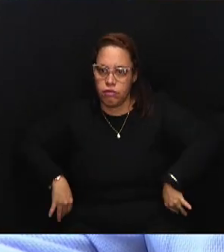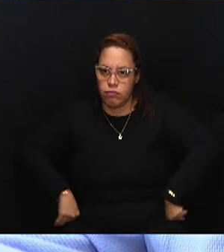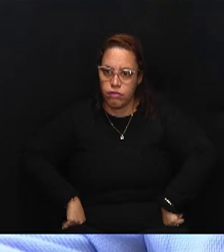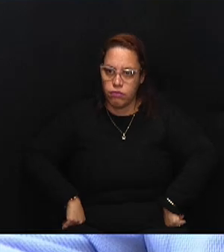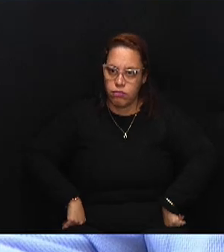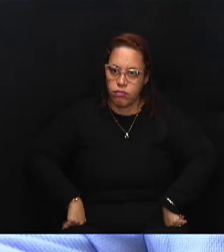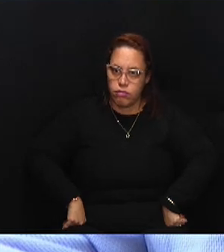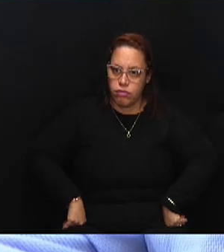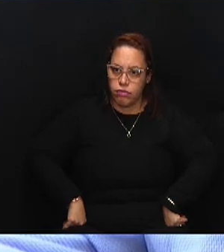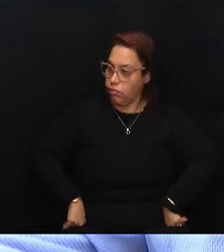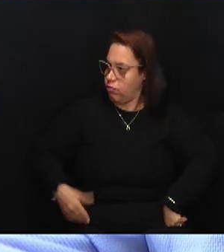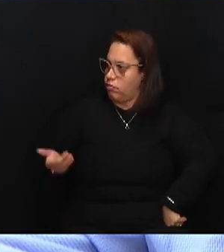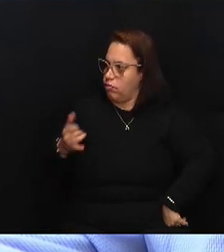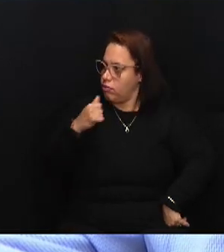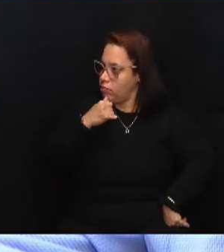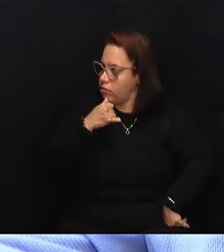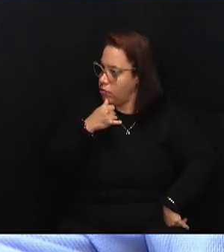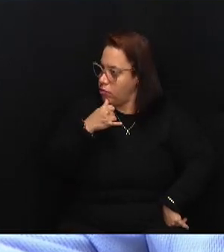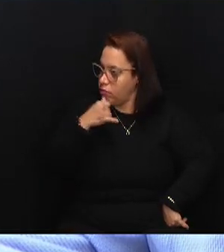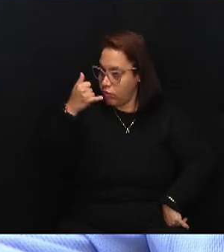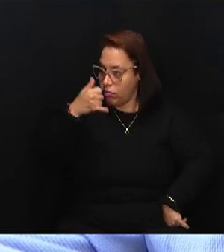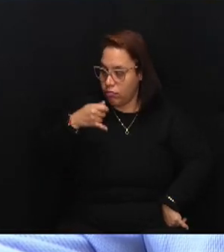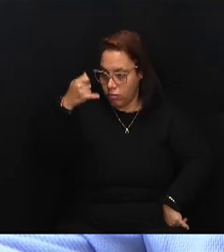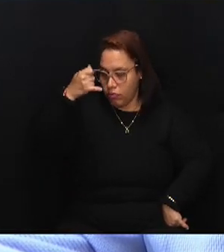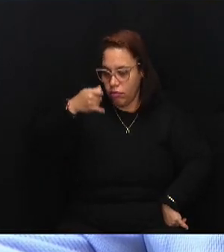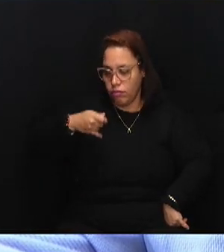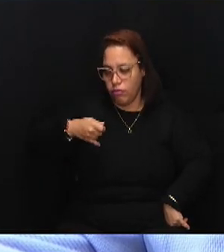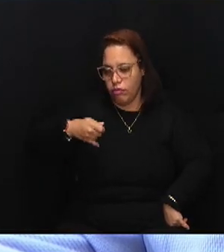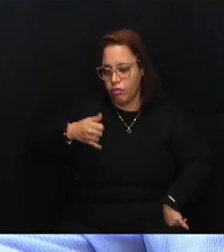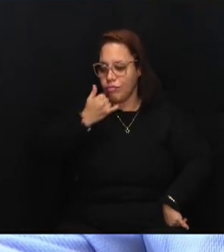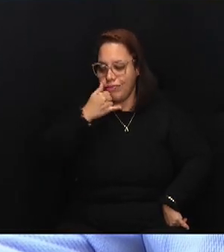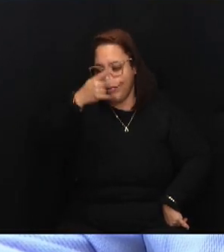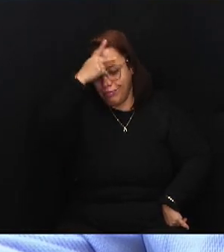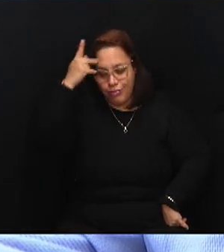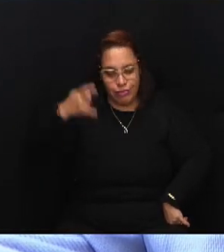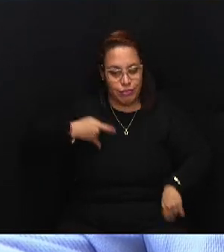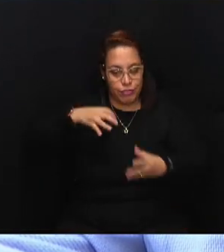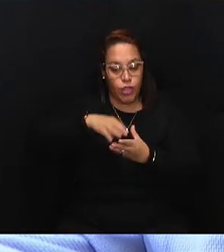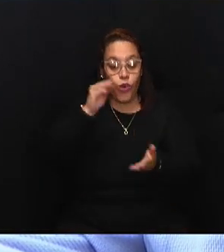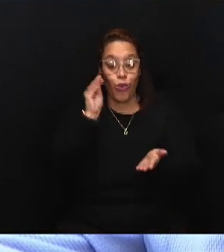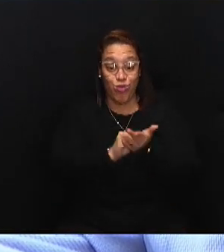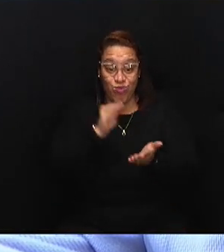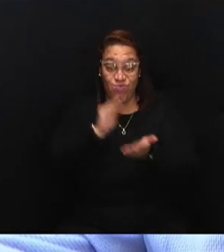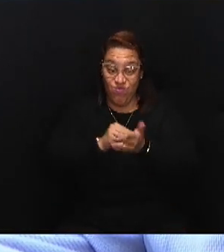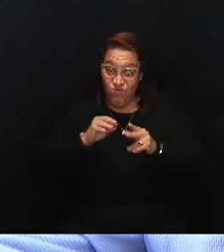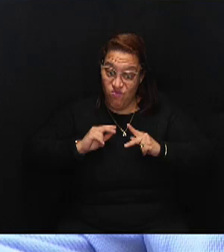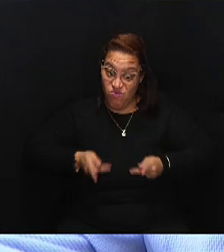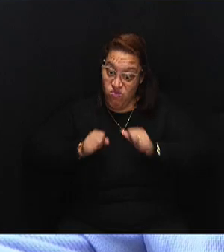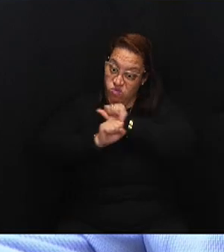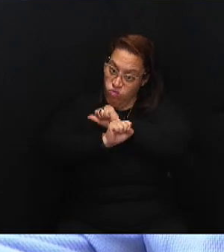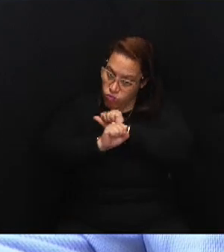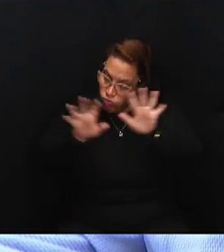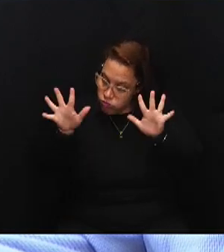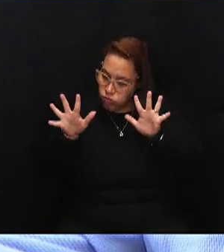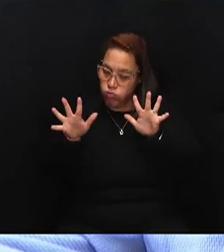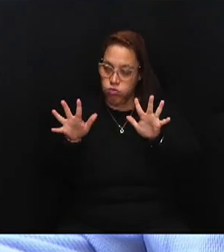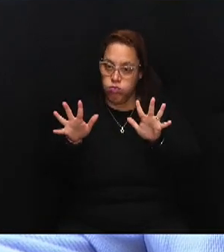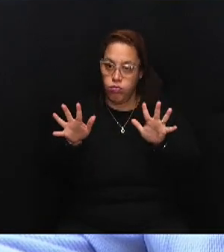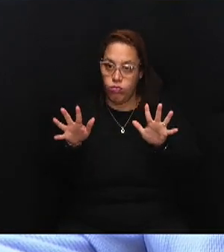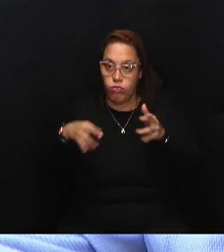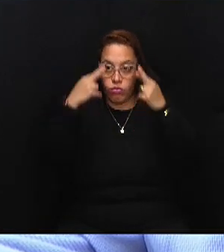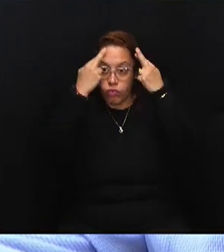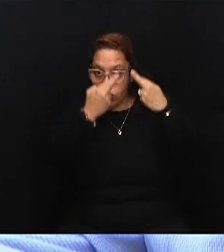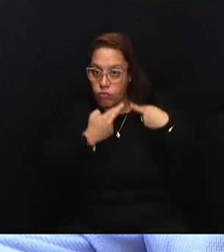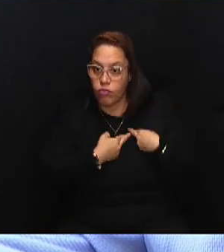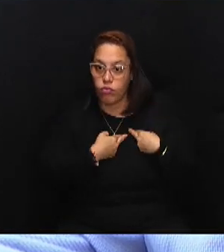Infelizmente, a pessoa idosa tem passado por isso com frequência porque tem faltado humanidade, tem faltado transparência, tem faltado o